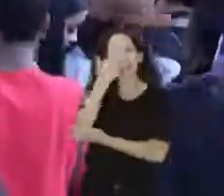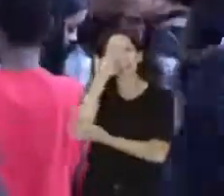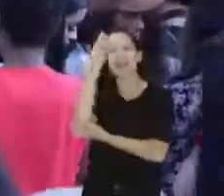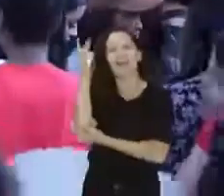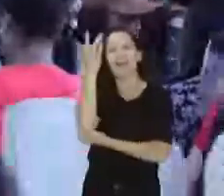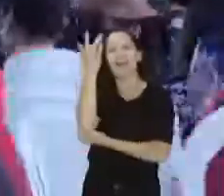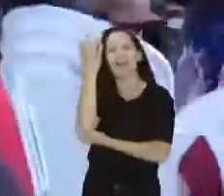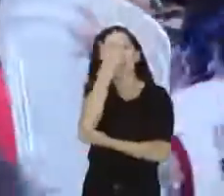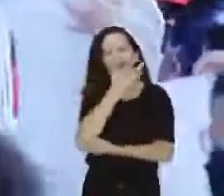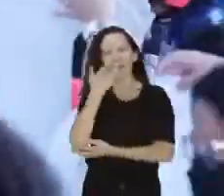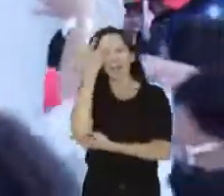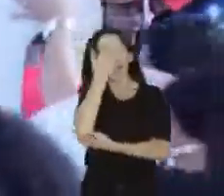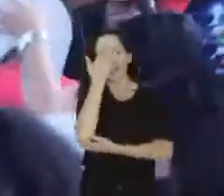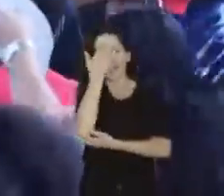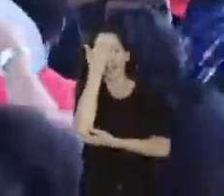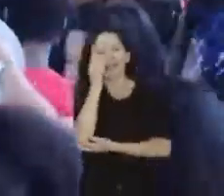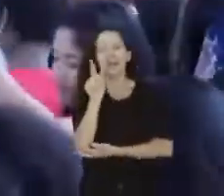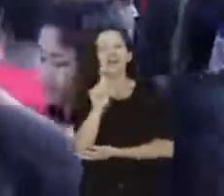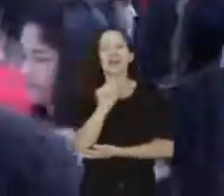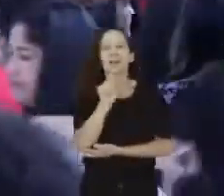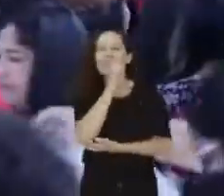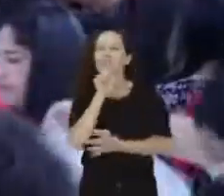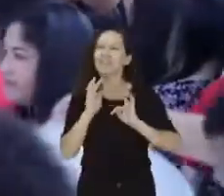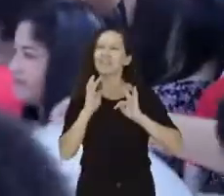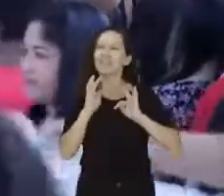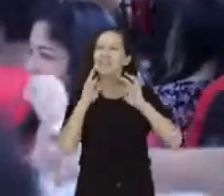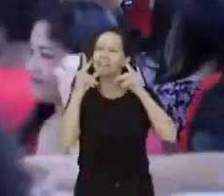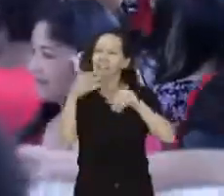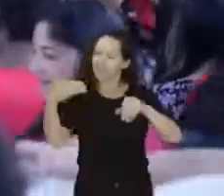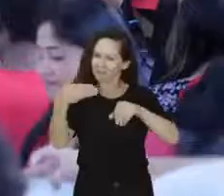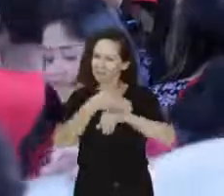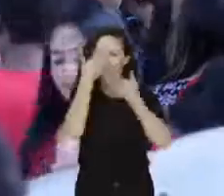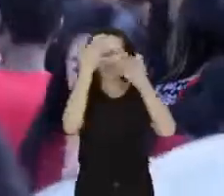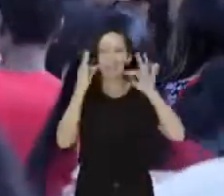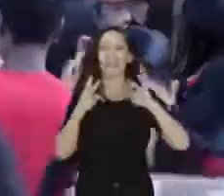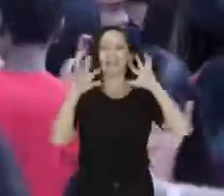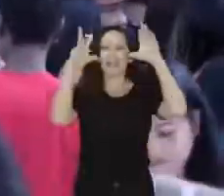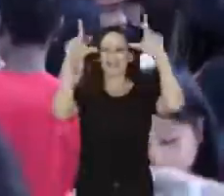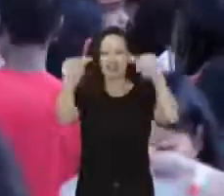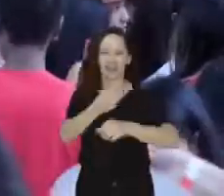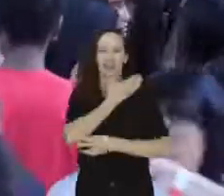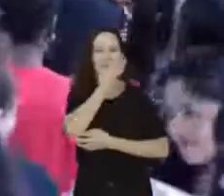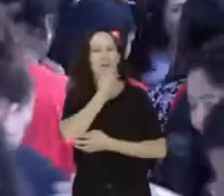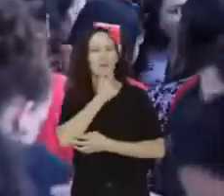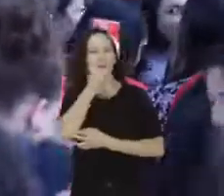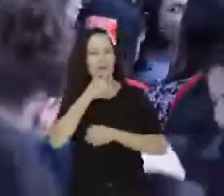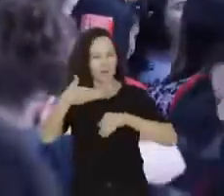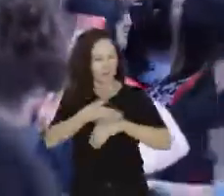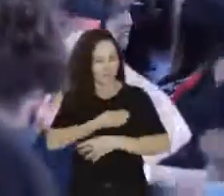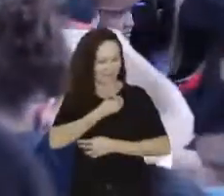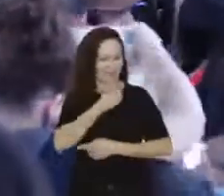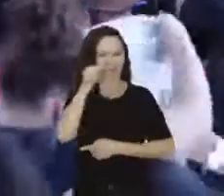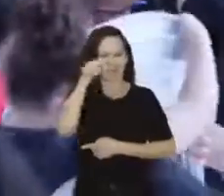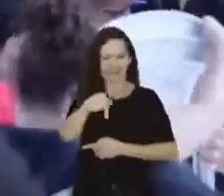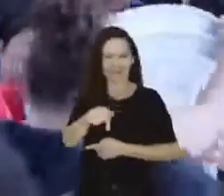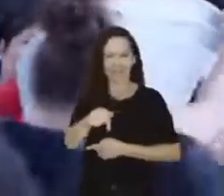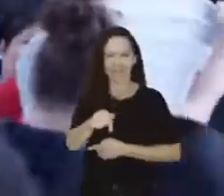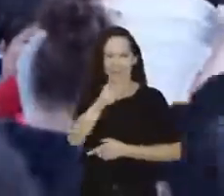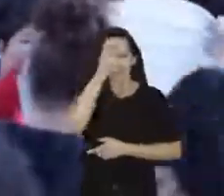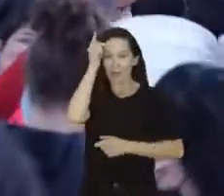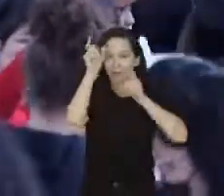Gleice. Becadante. Obrigada a todas e todos que estiveram aqui. Ao pessoal que ficou lá